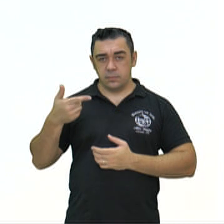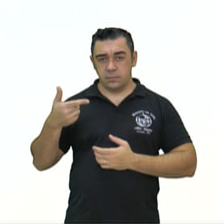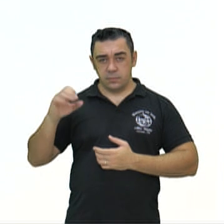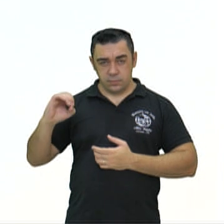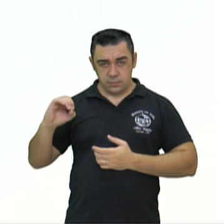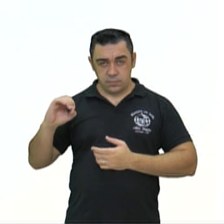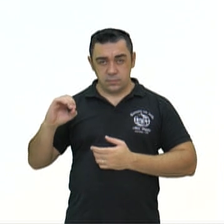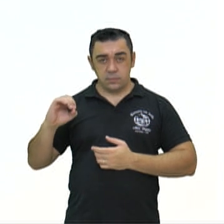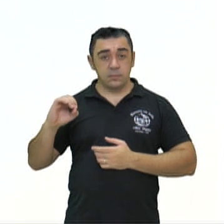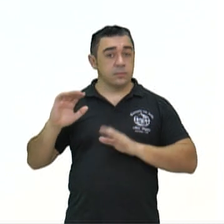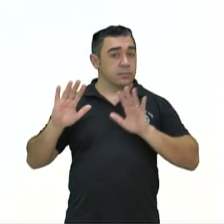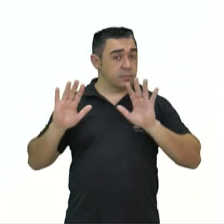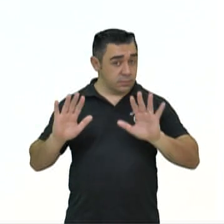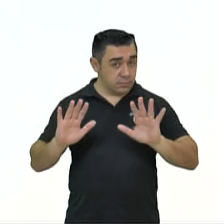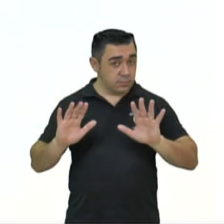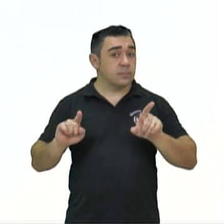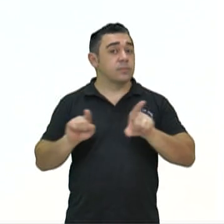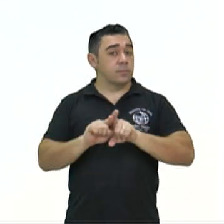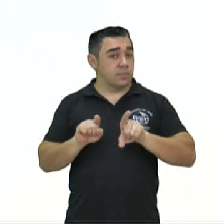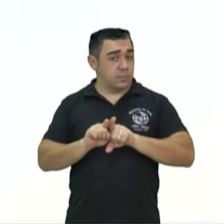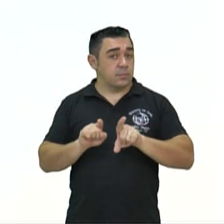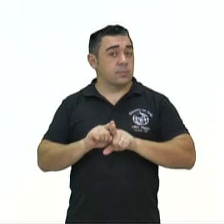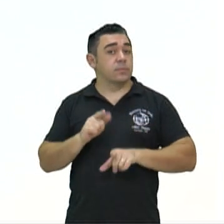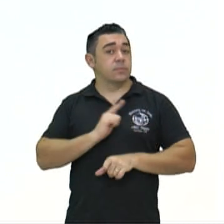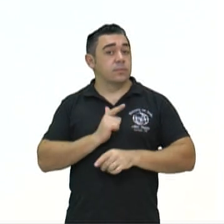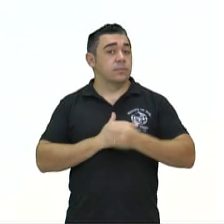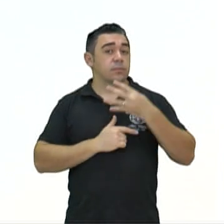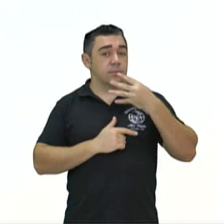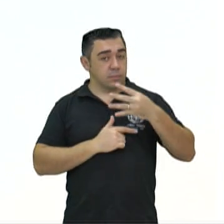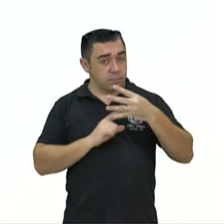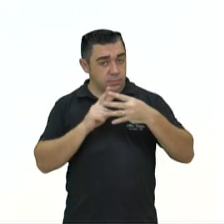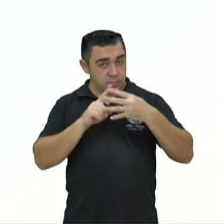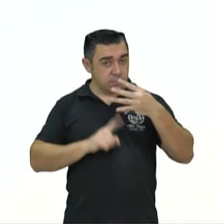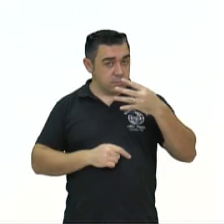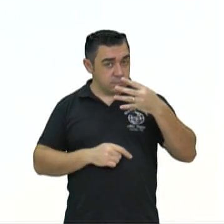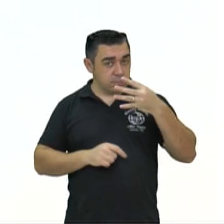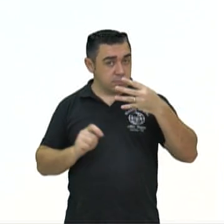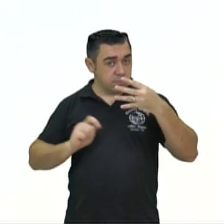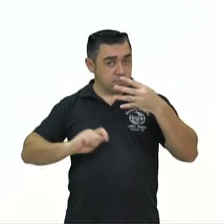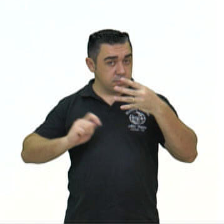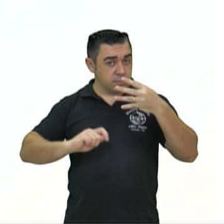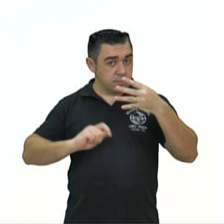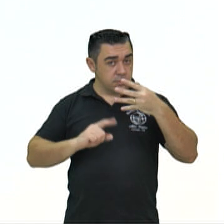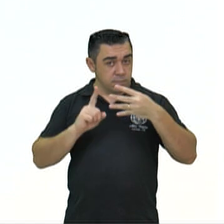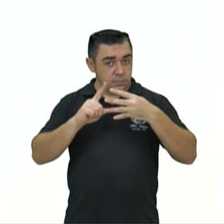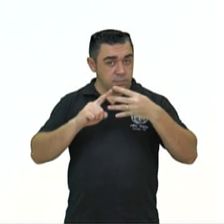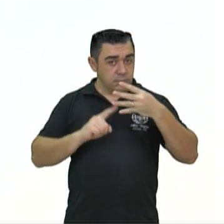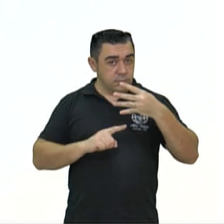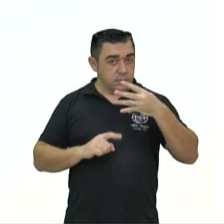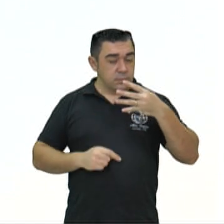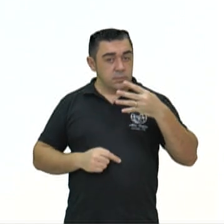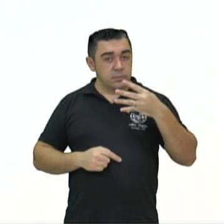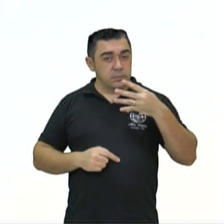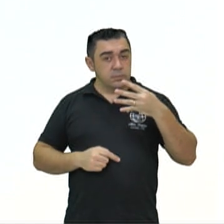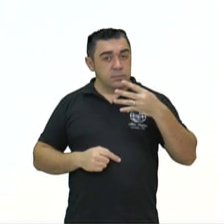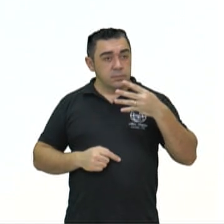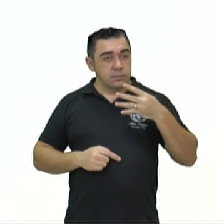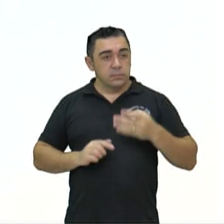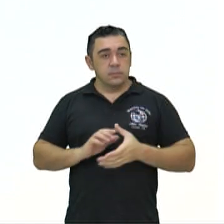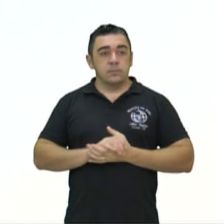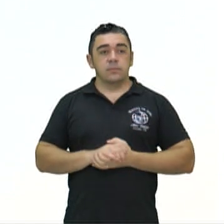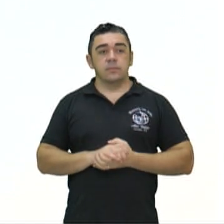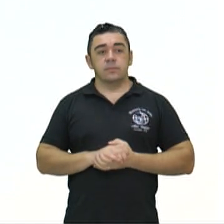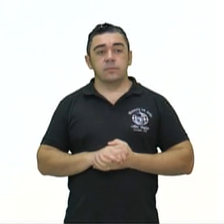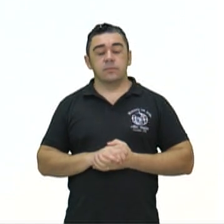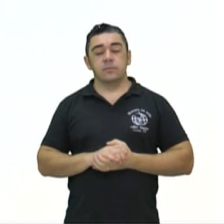40.320. Mas não podemos esquecer de fazer a multiplicação pelas possibilidades das vogais, que é